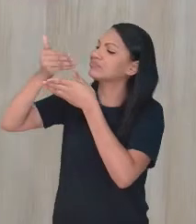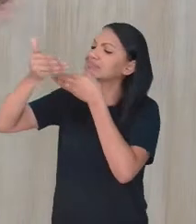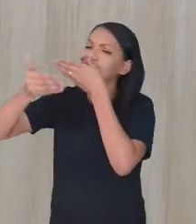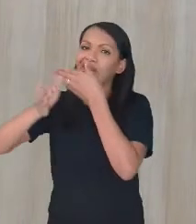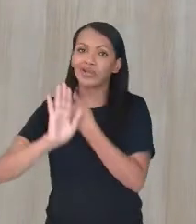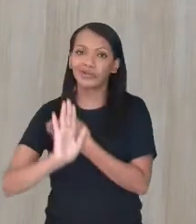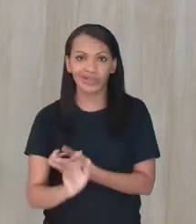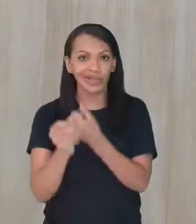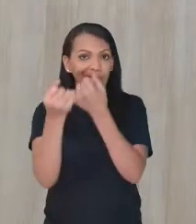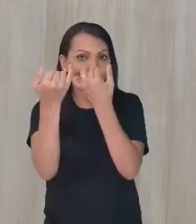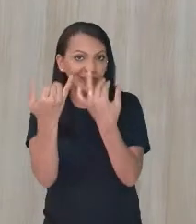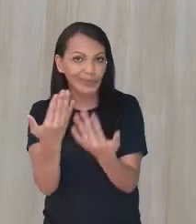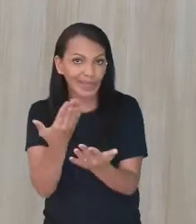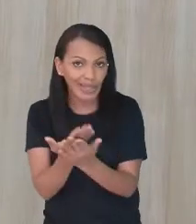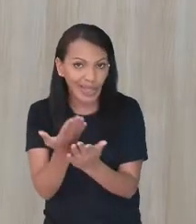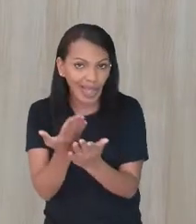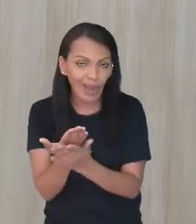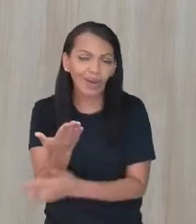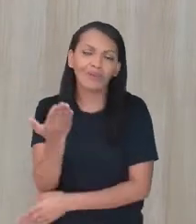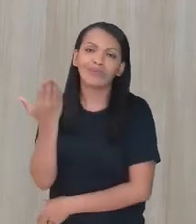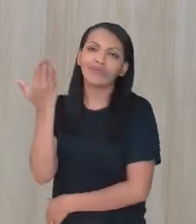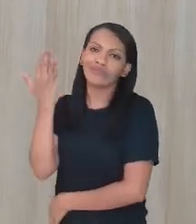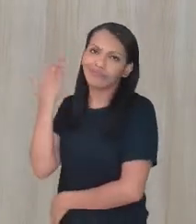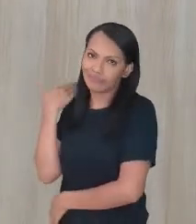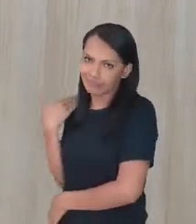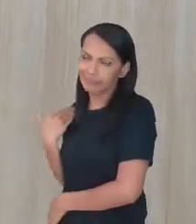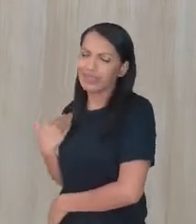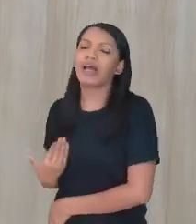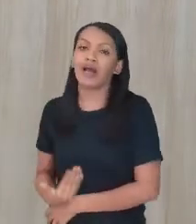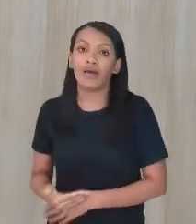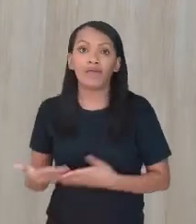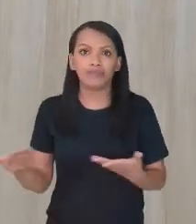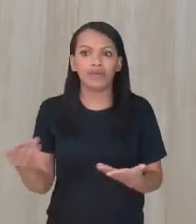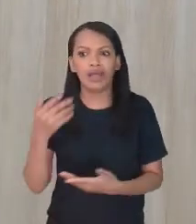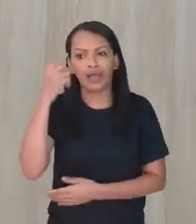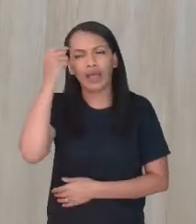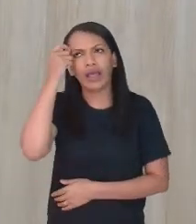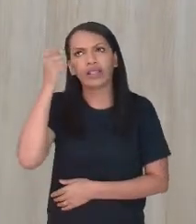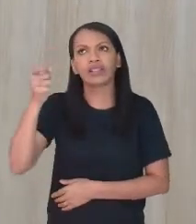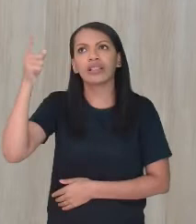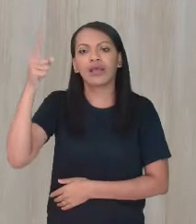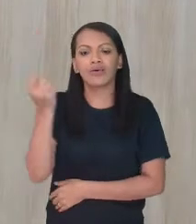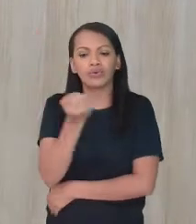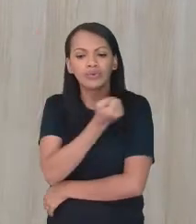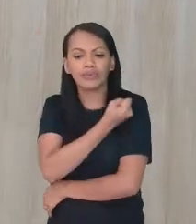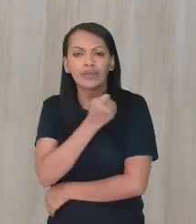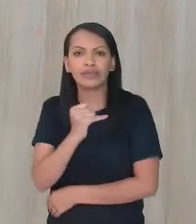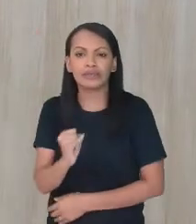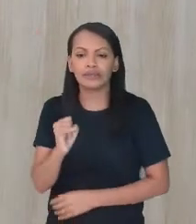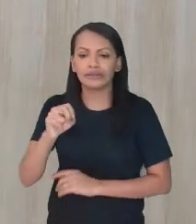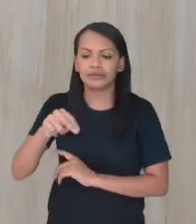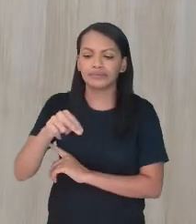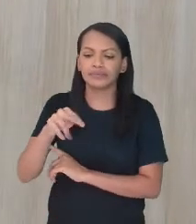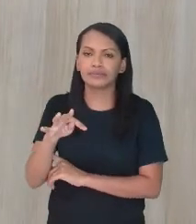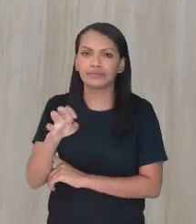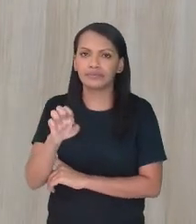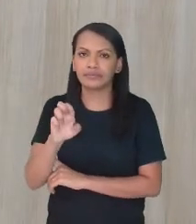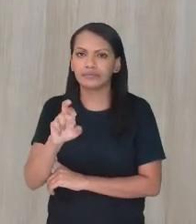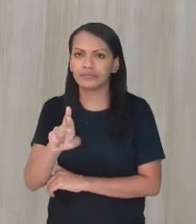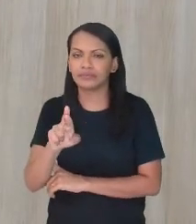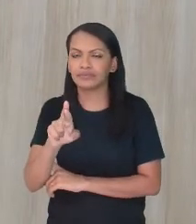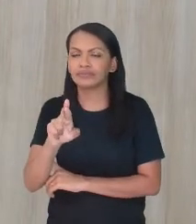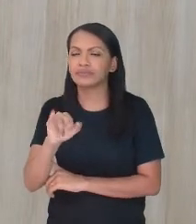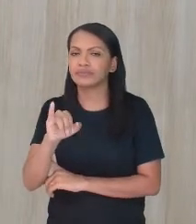falou aqui em aulas anteriores sobre a ideia dos números inteiros, né? Então, quando existiam os números, existiram as